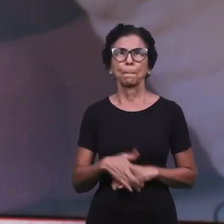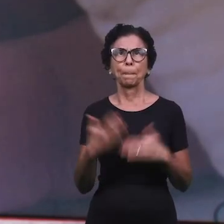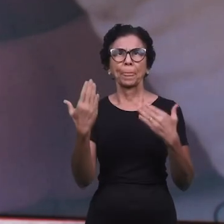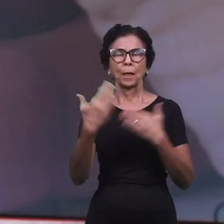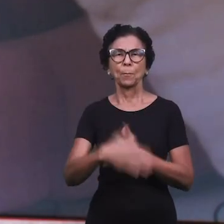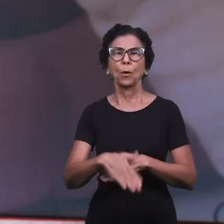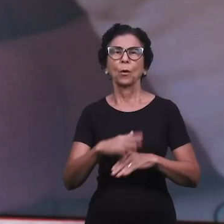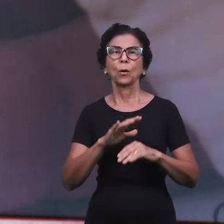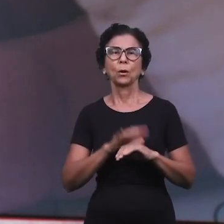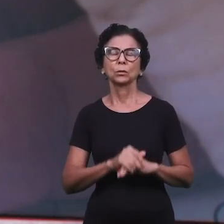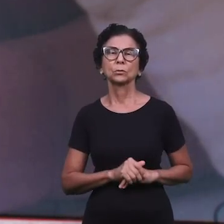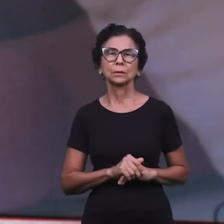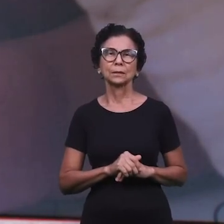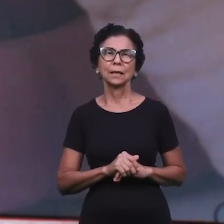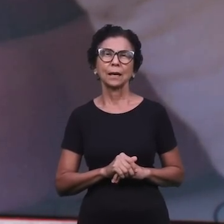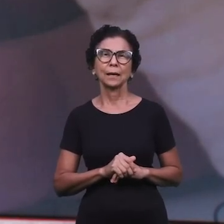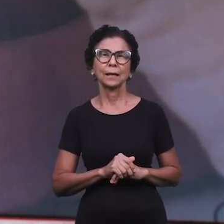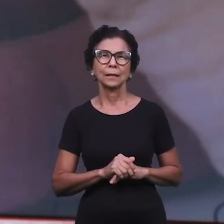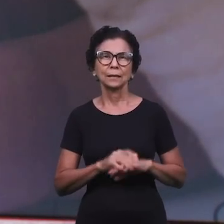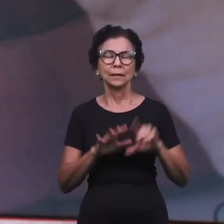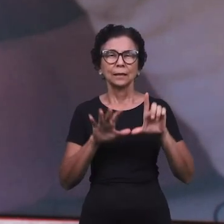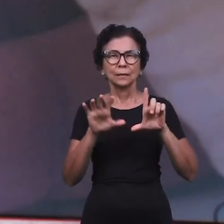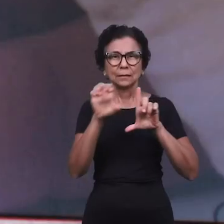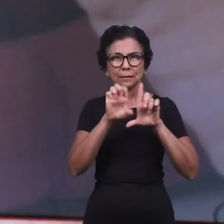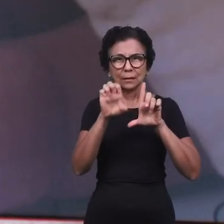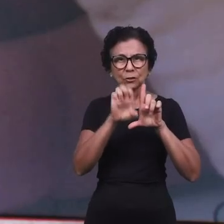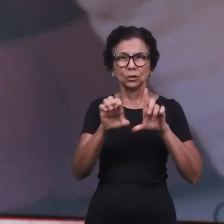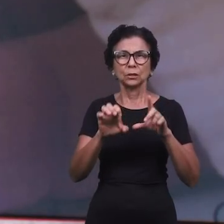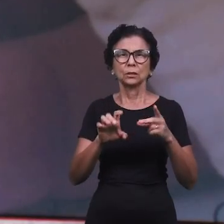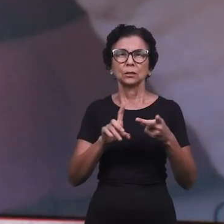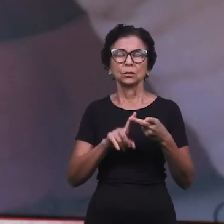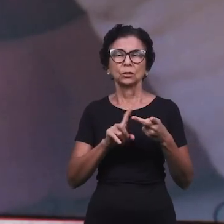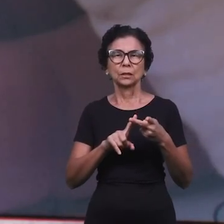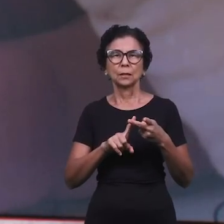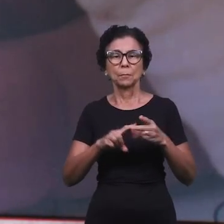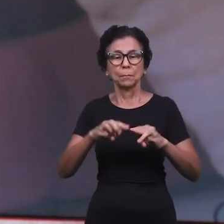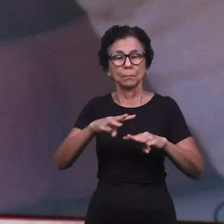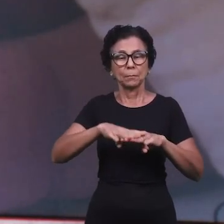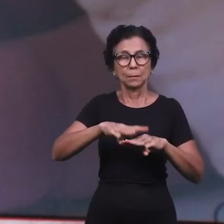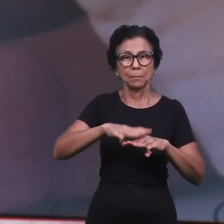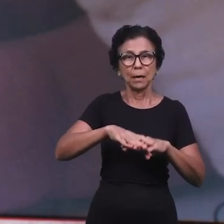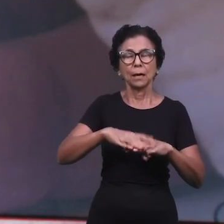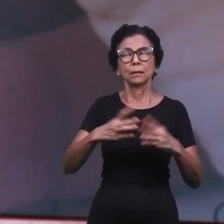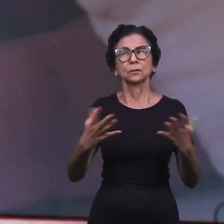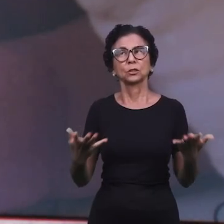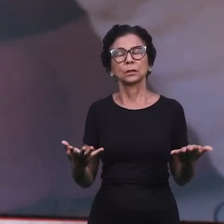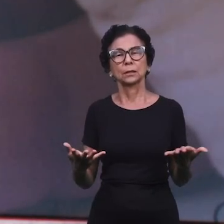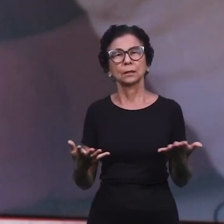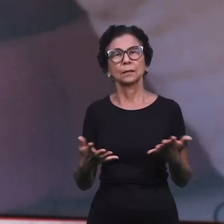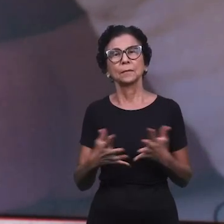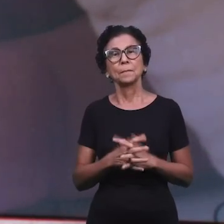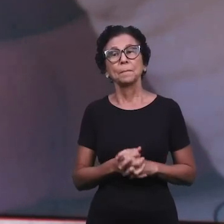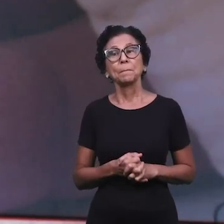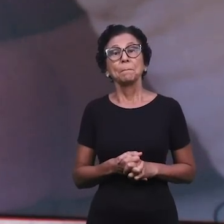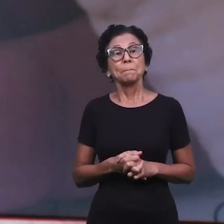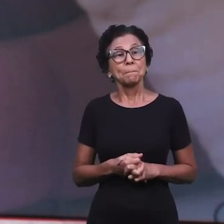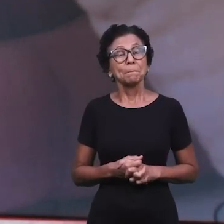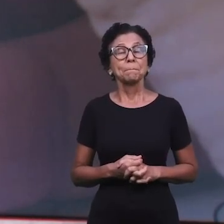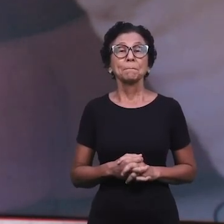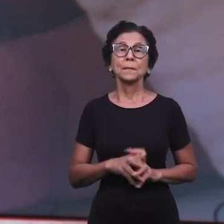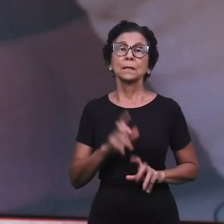público, cai estatística, cai, por exemplo, raciocínio lógico e matemático. Só que há muitas pessoas